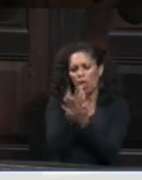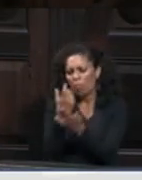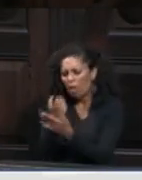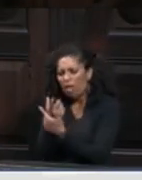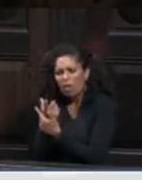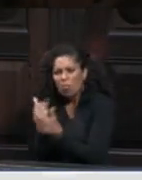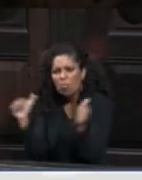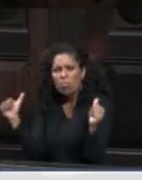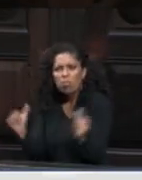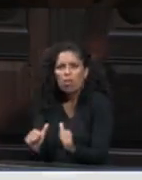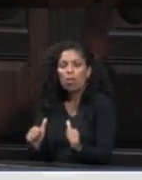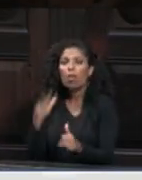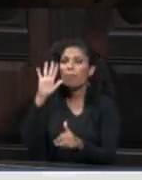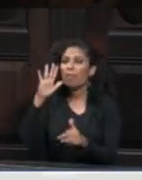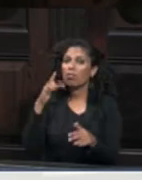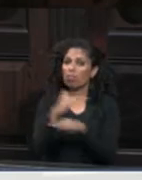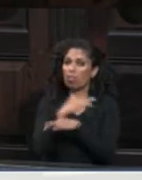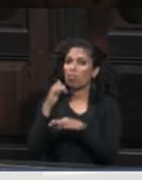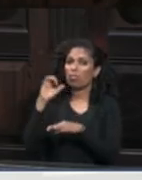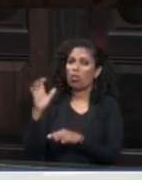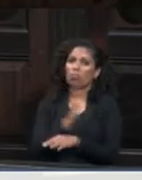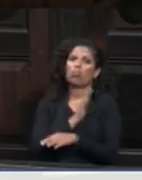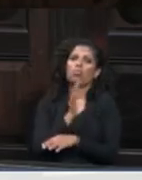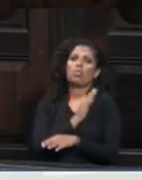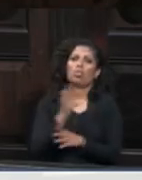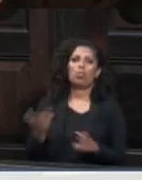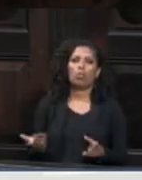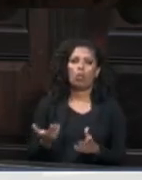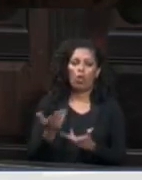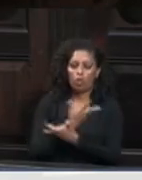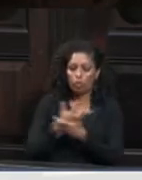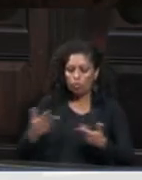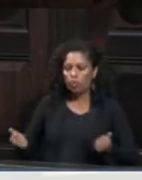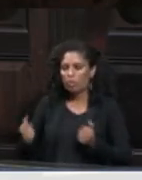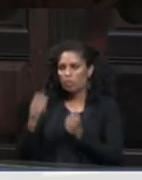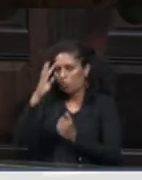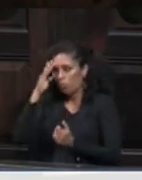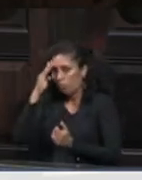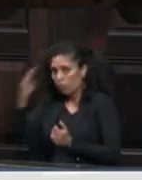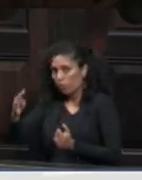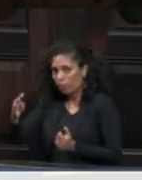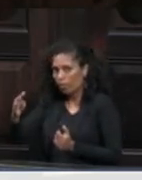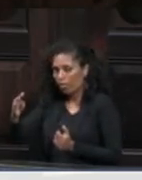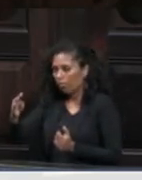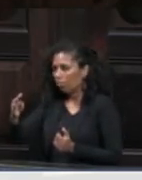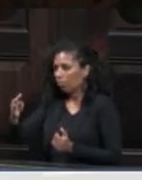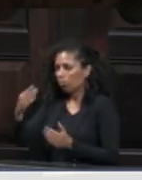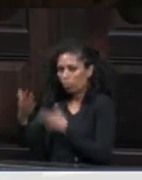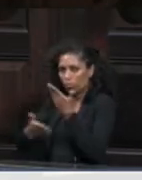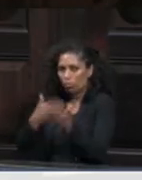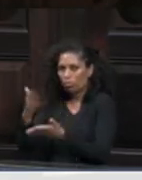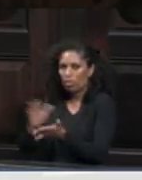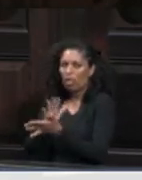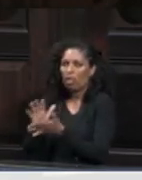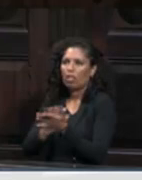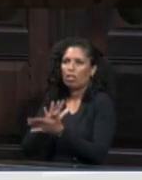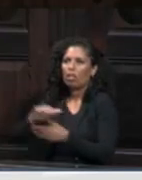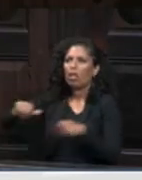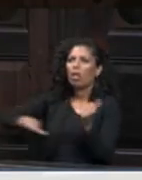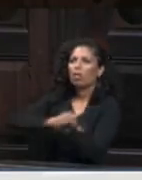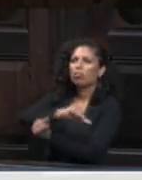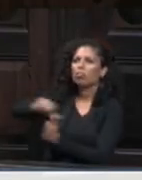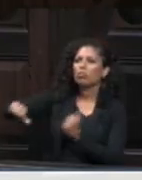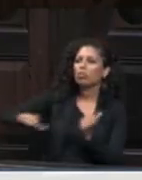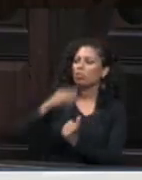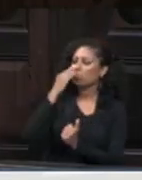na cidade de Maricá. As prioridades ficam de lado. Inversão de valores, onde a população